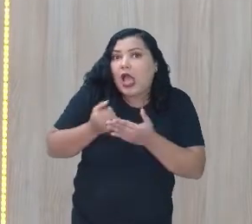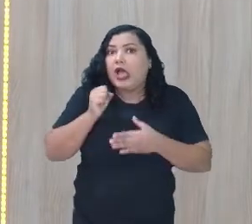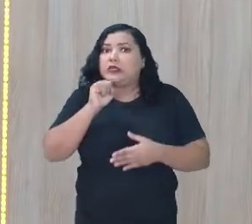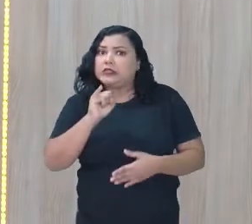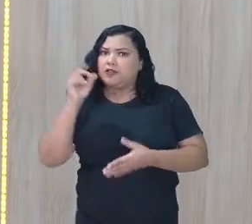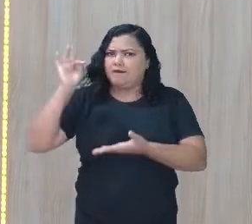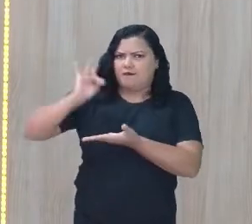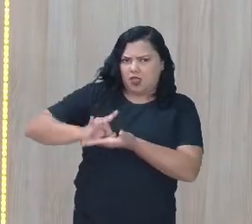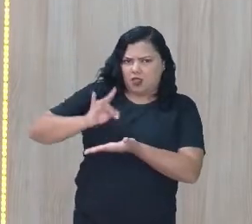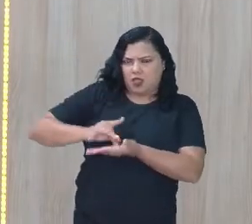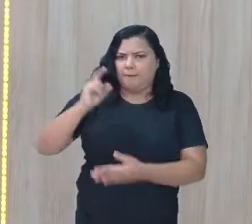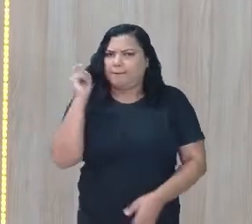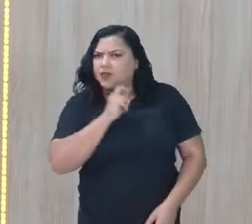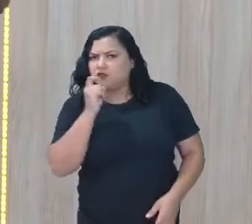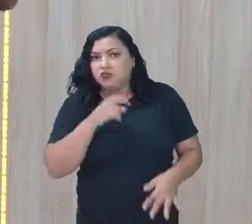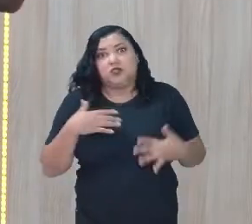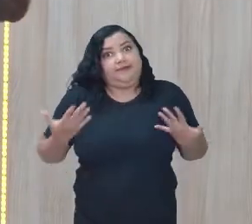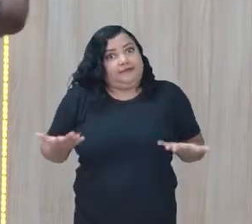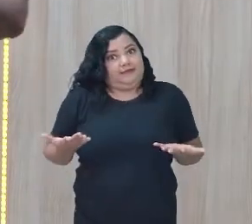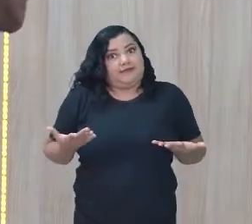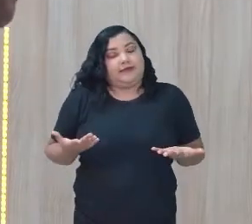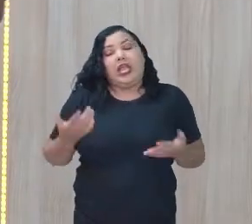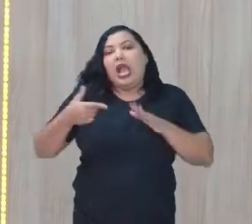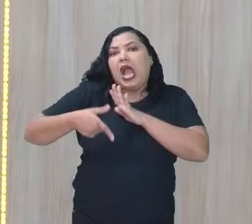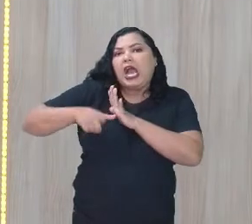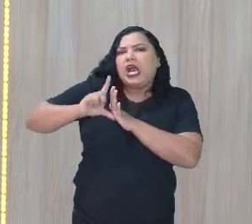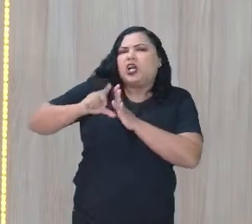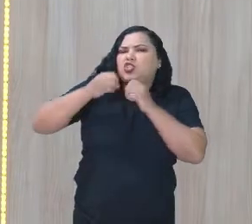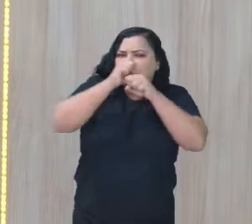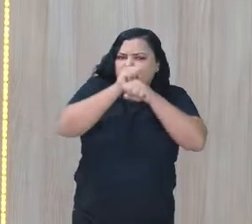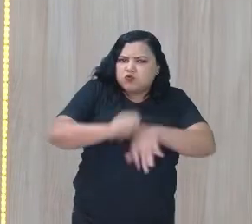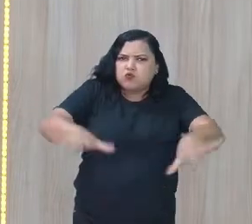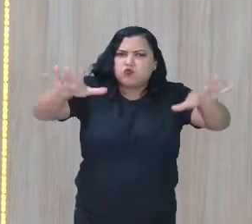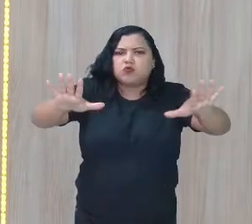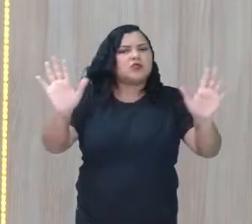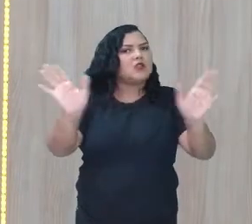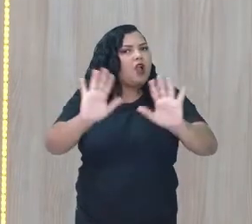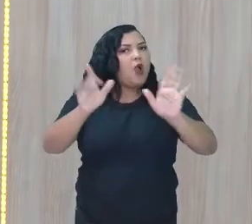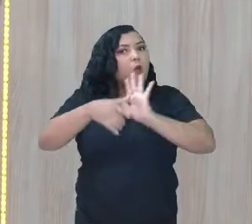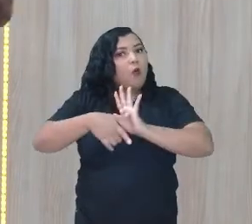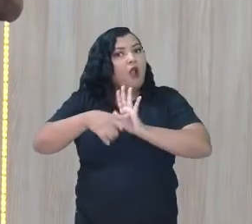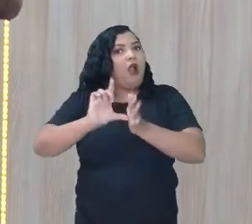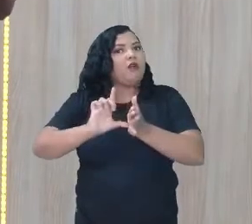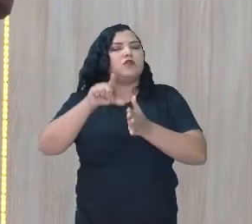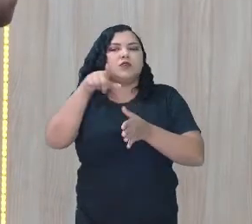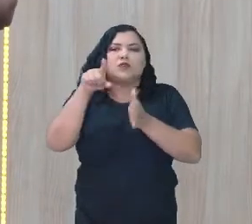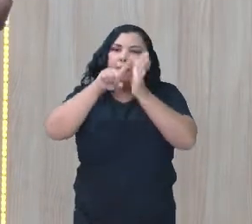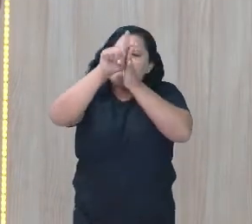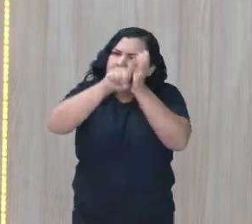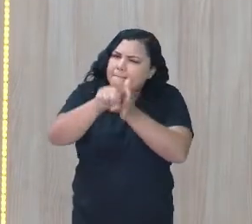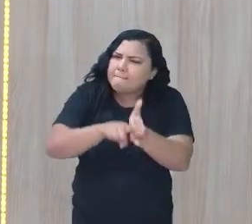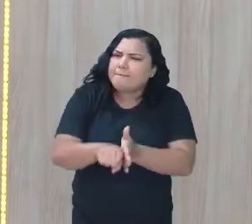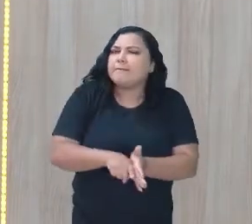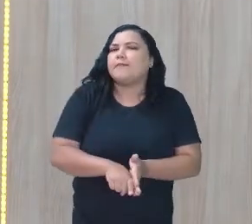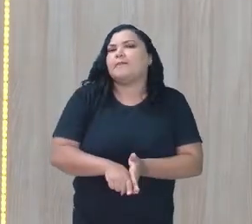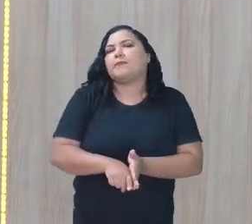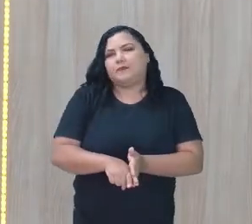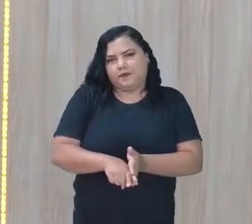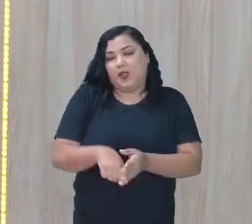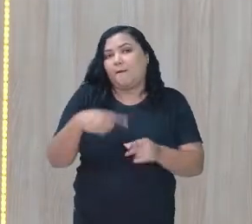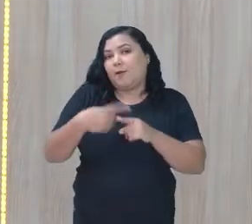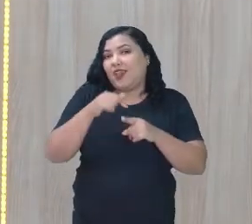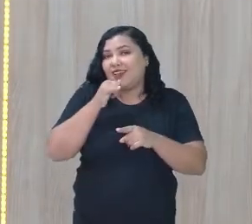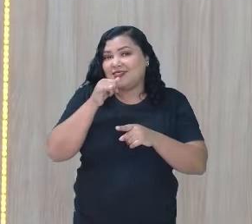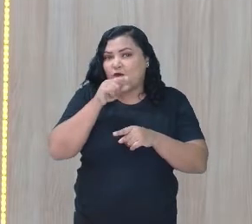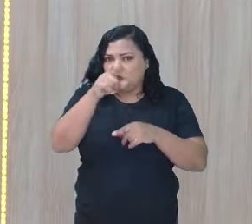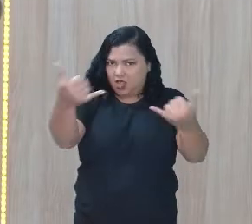ali é verdade ou não, antes de estar compartilhando essas informações, né? Porque se compartilha